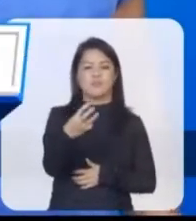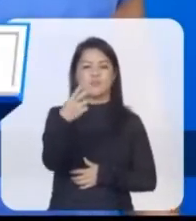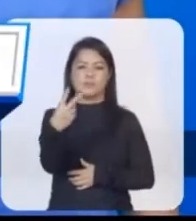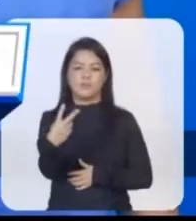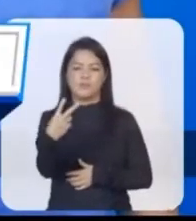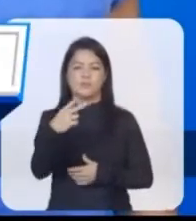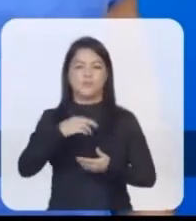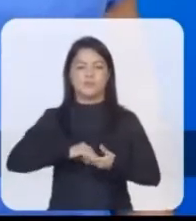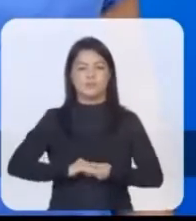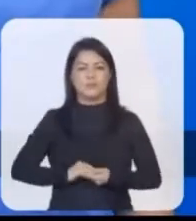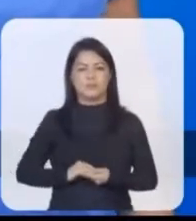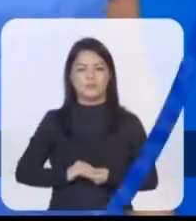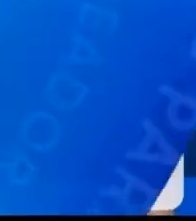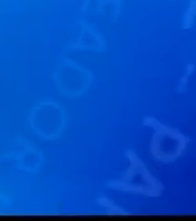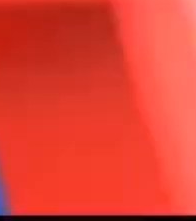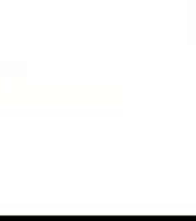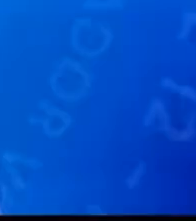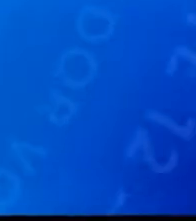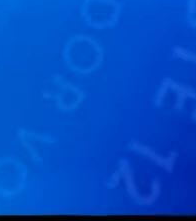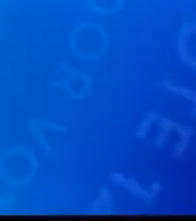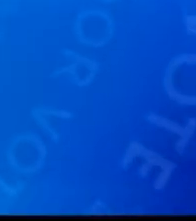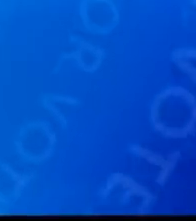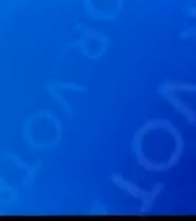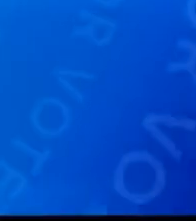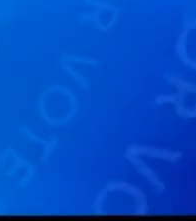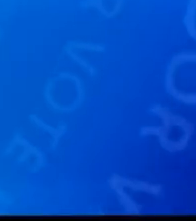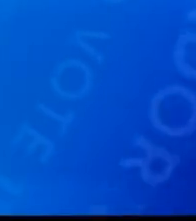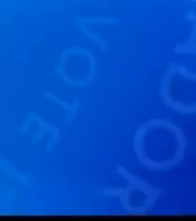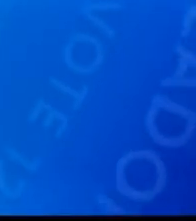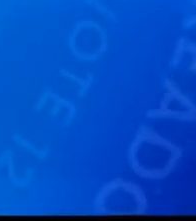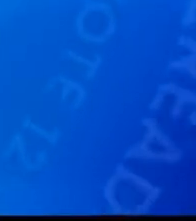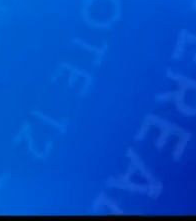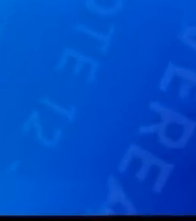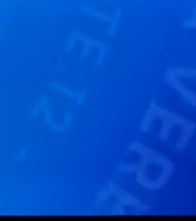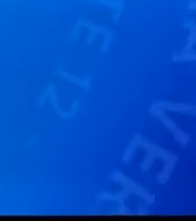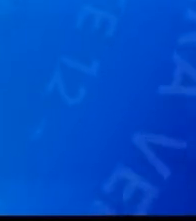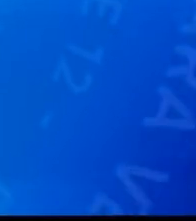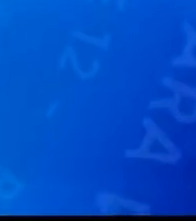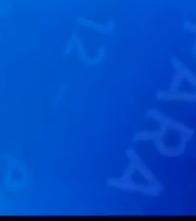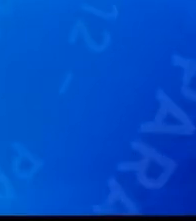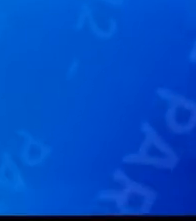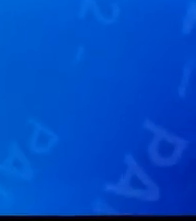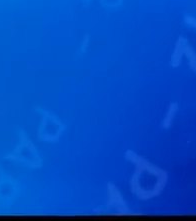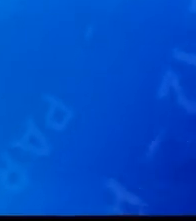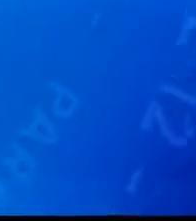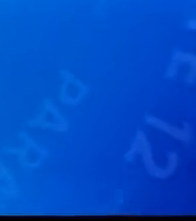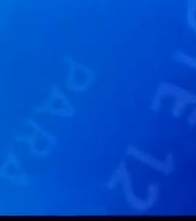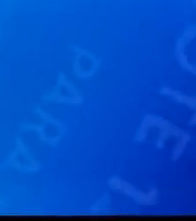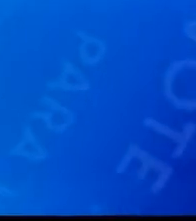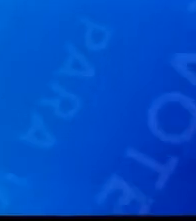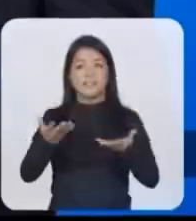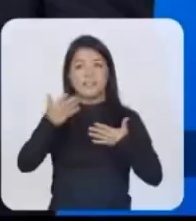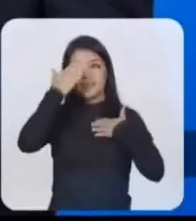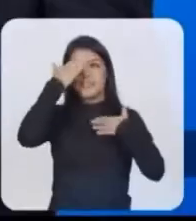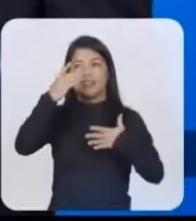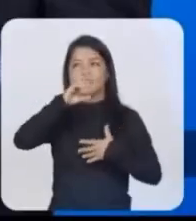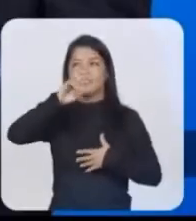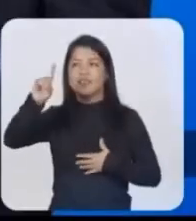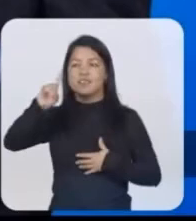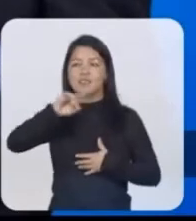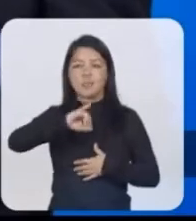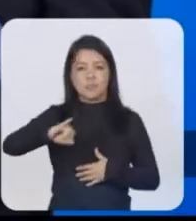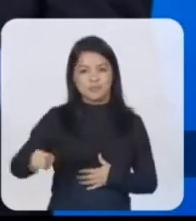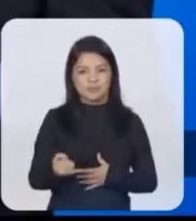12-432. Para vereador, vote 12. É 12, confirma! Quero